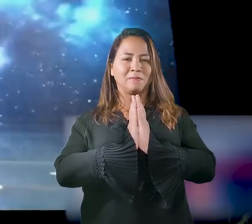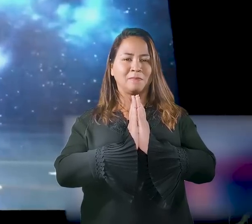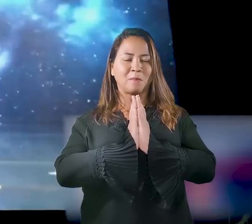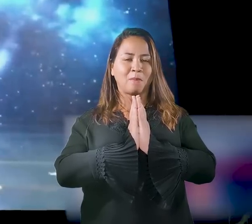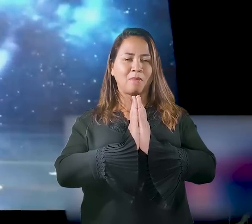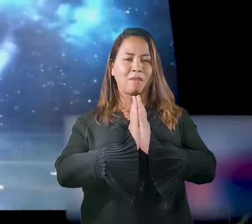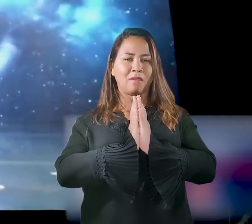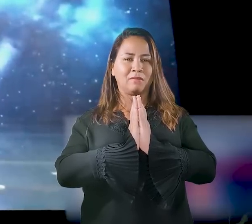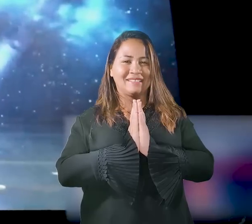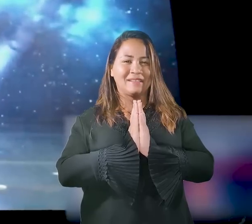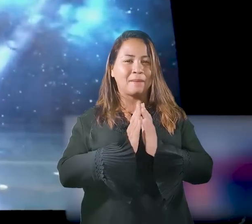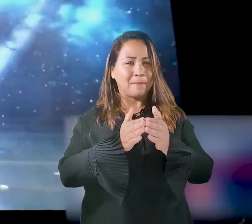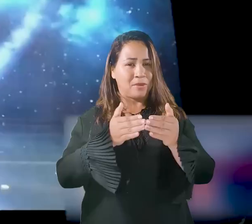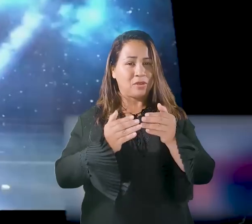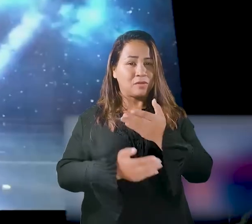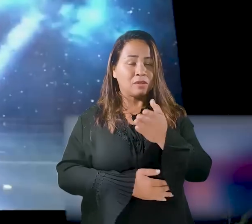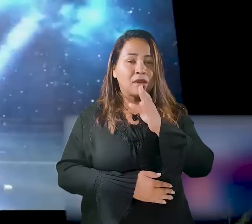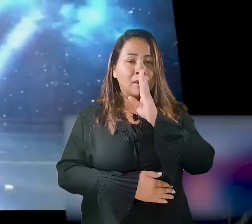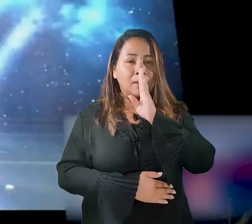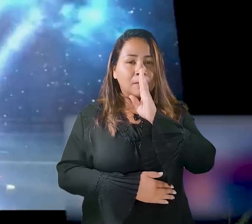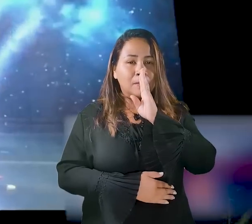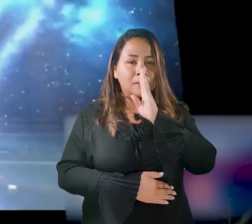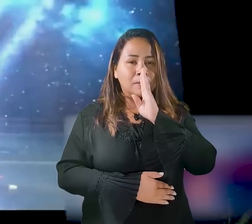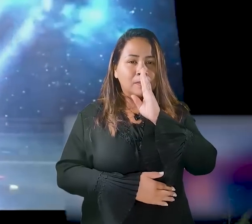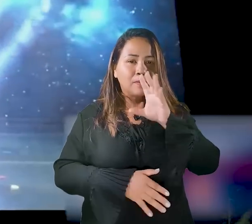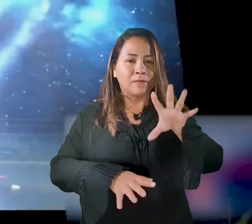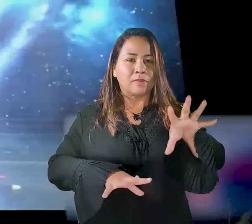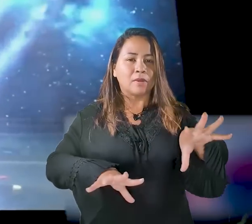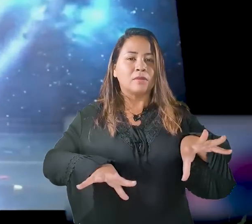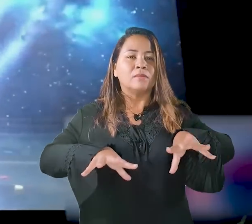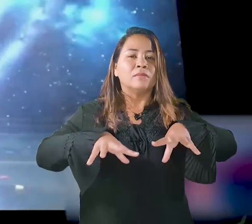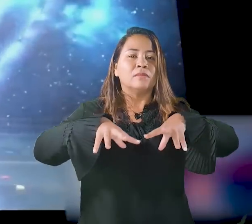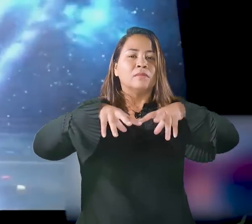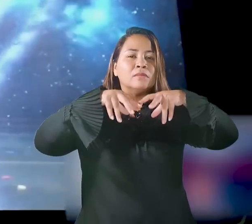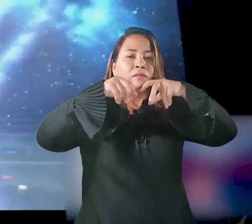Silencia. Inspira. Contando até 7.